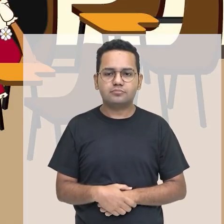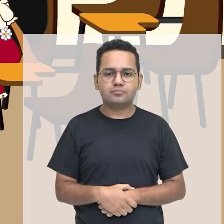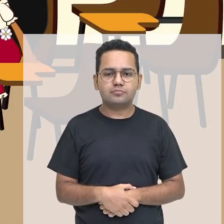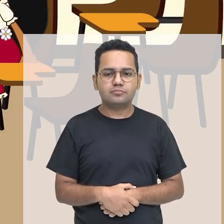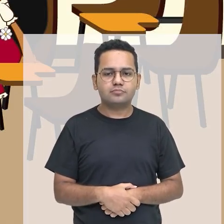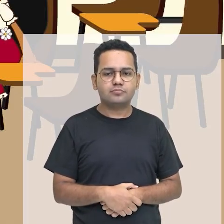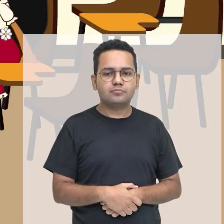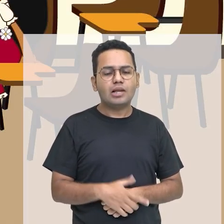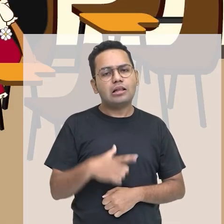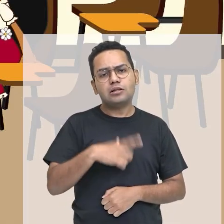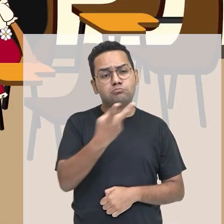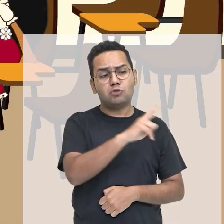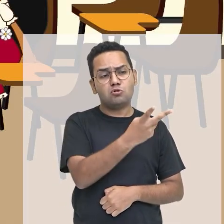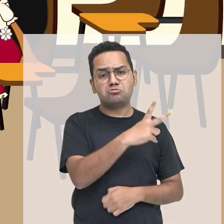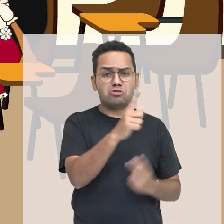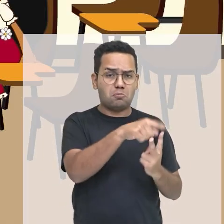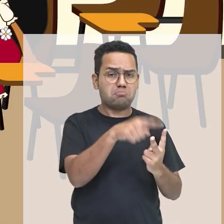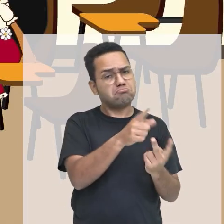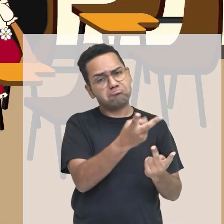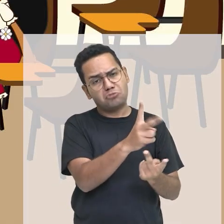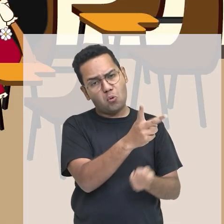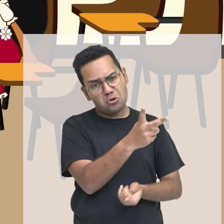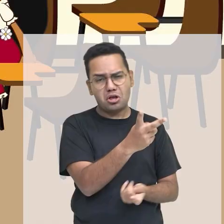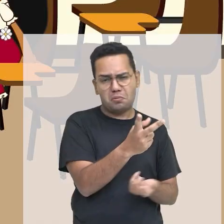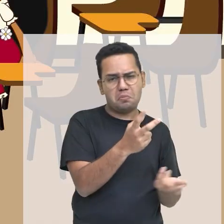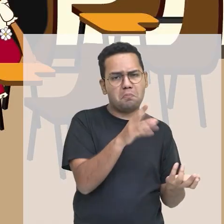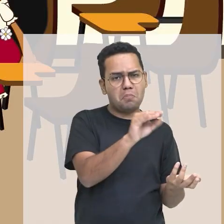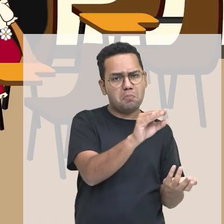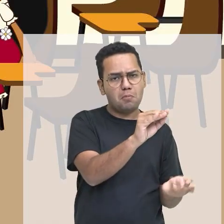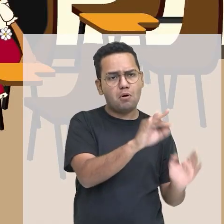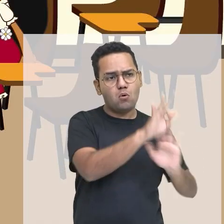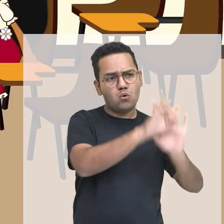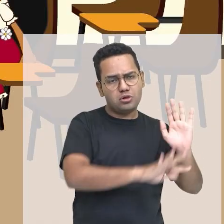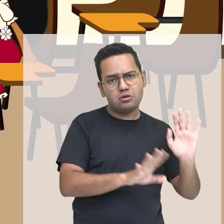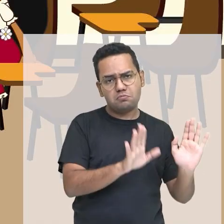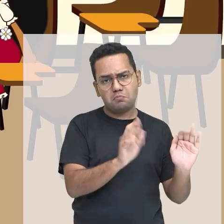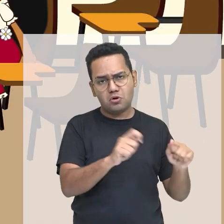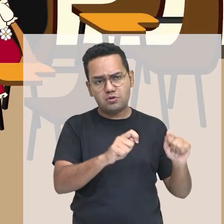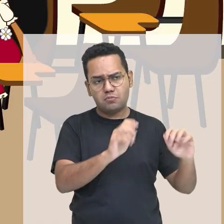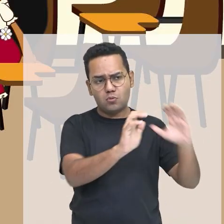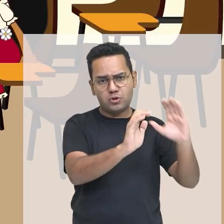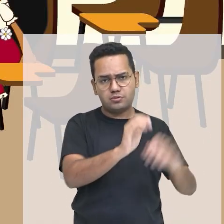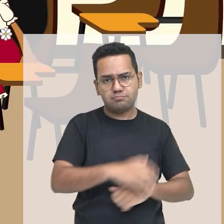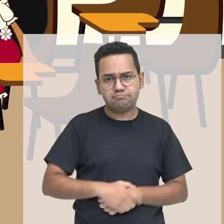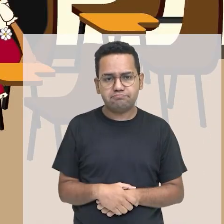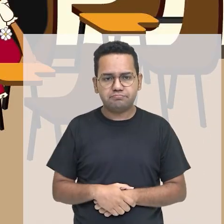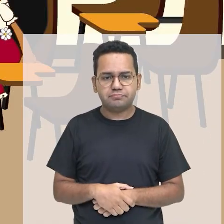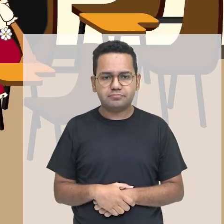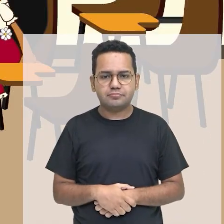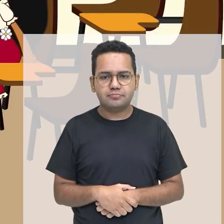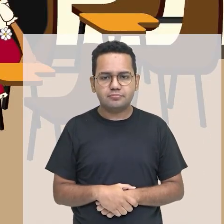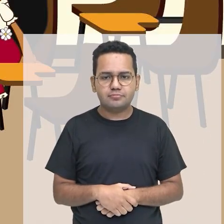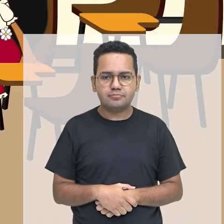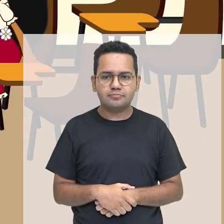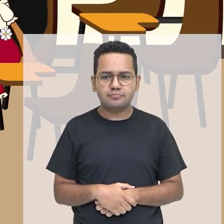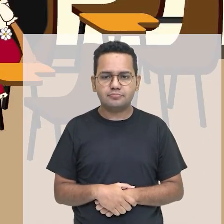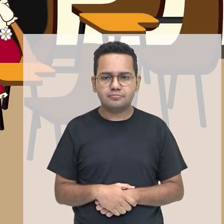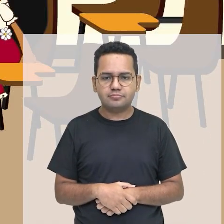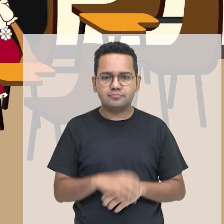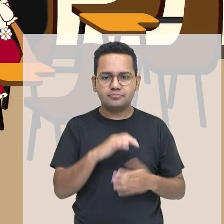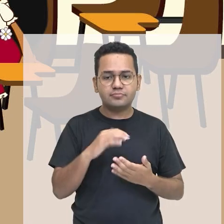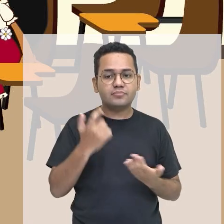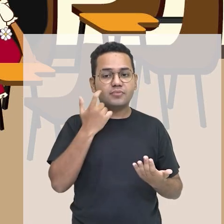utilizo texto, enfim, eu utilizo alguma forma de texto para me comunicar, tá certo? Aqui, por exemplo, agora o nosso personagem